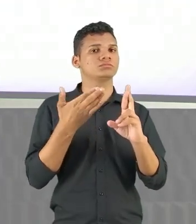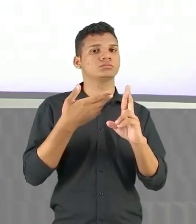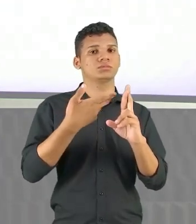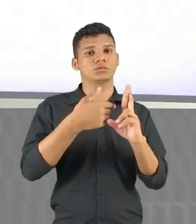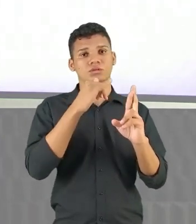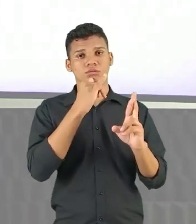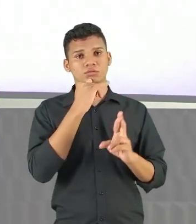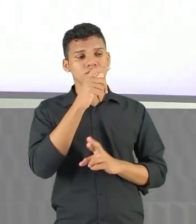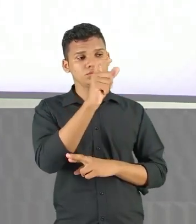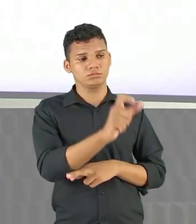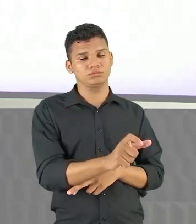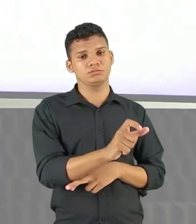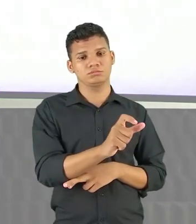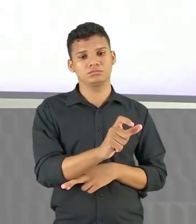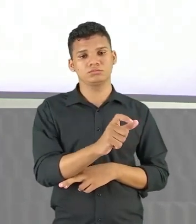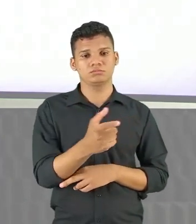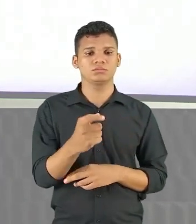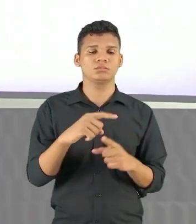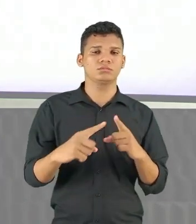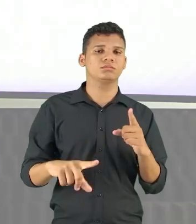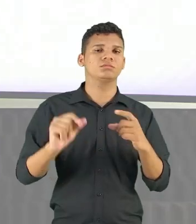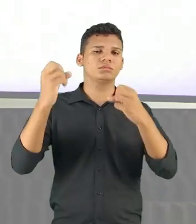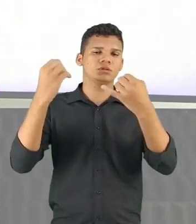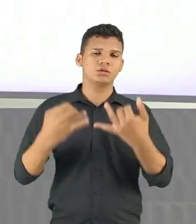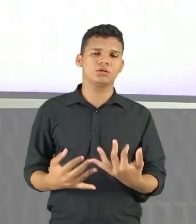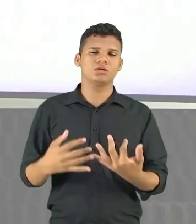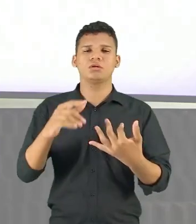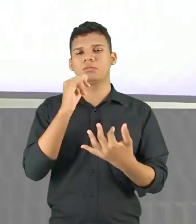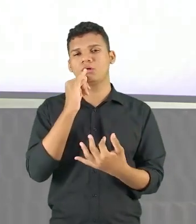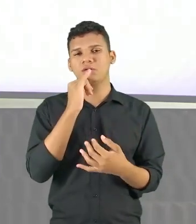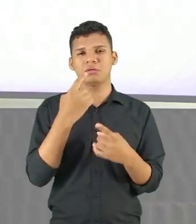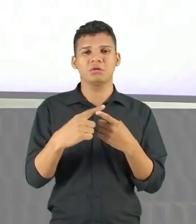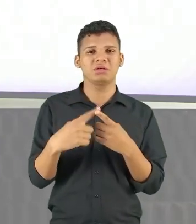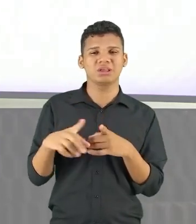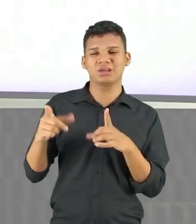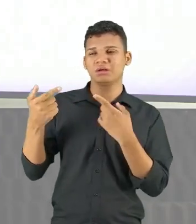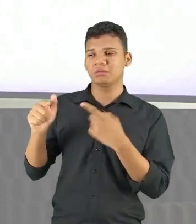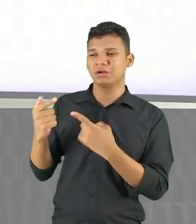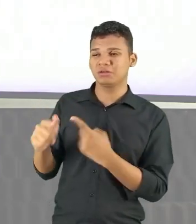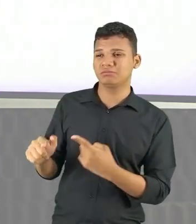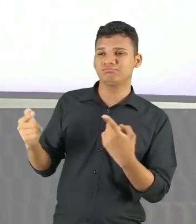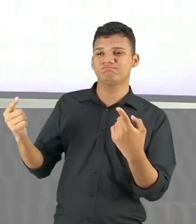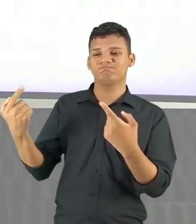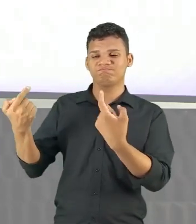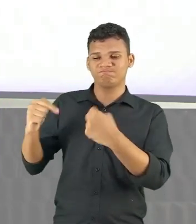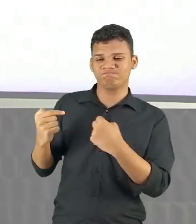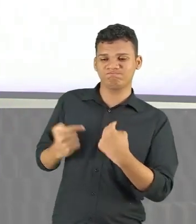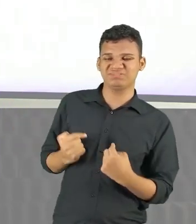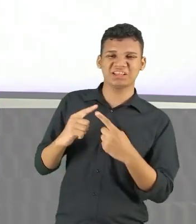personagem, passo a passo que ele vem falando, né, até que zombaram e não me